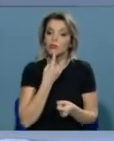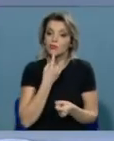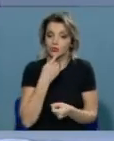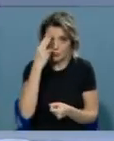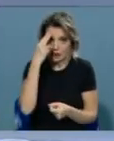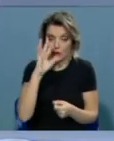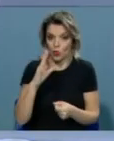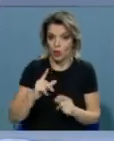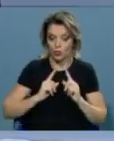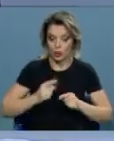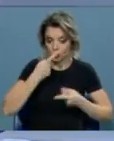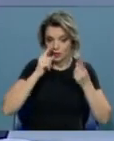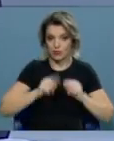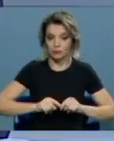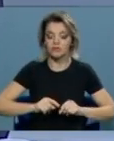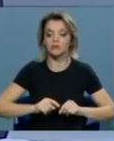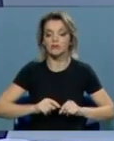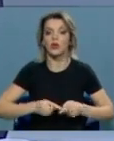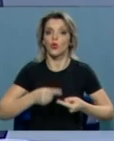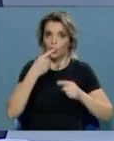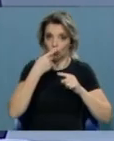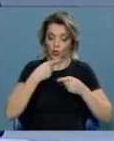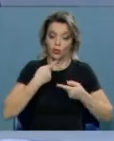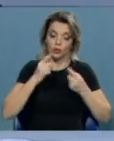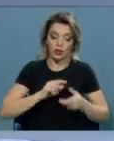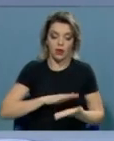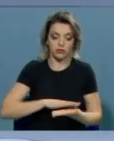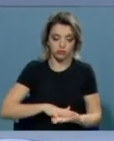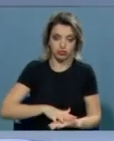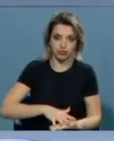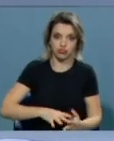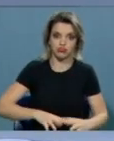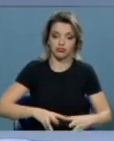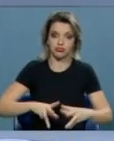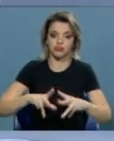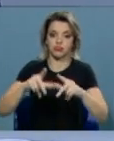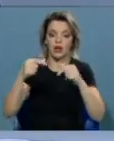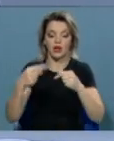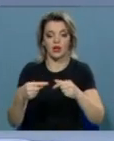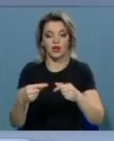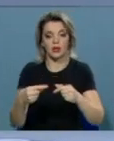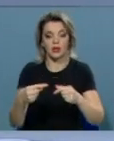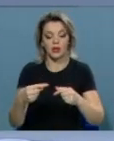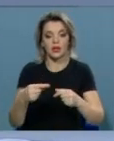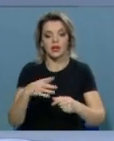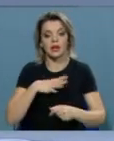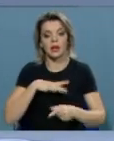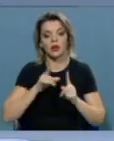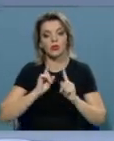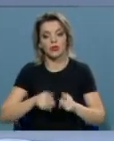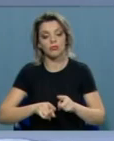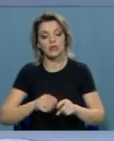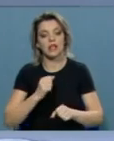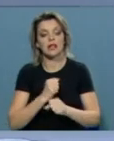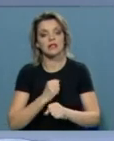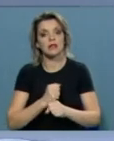de pinus e quando elas recomeçarem está voltar tudo a que sair normalizar eles vão querer começar pelos